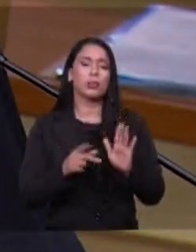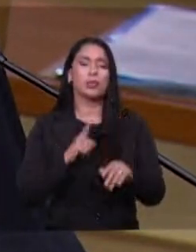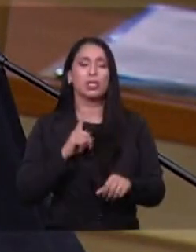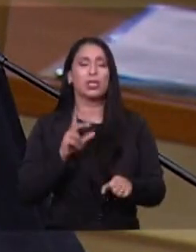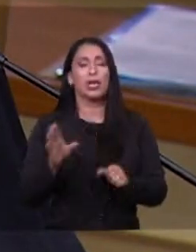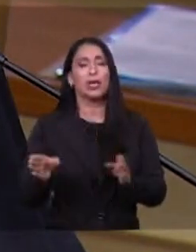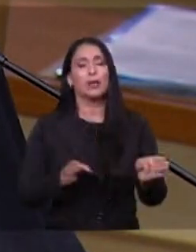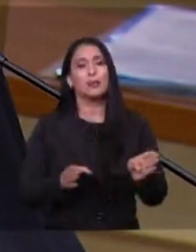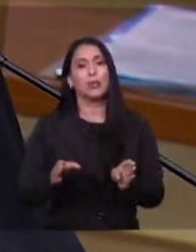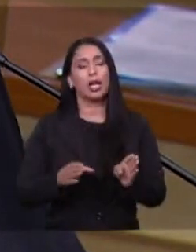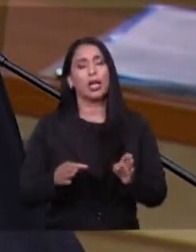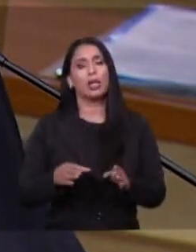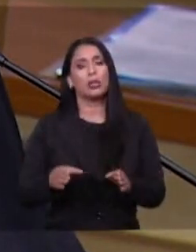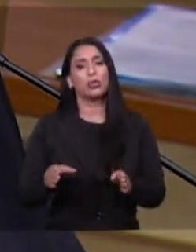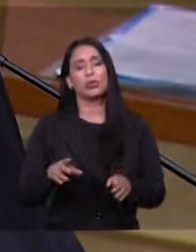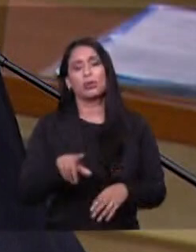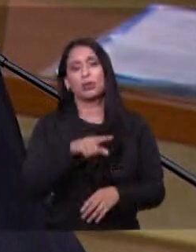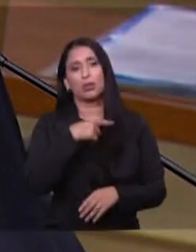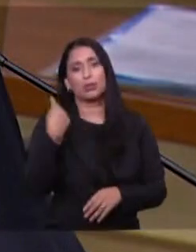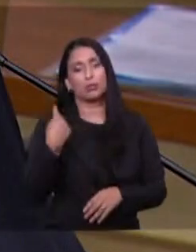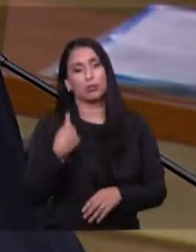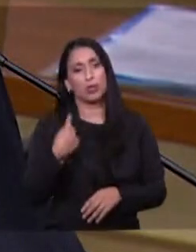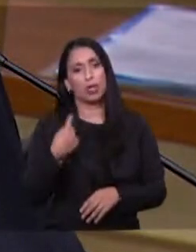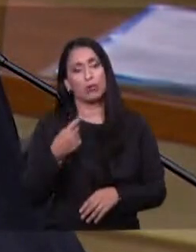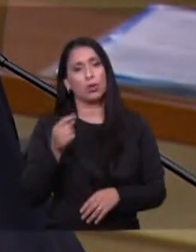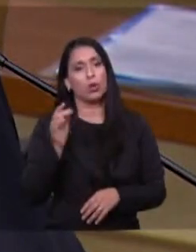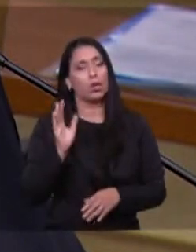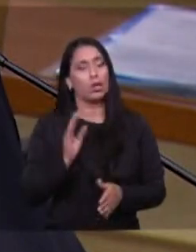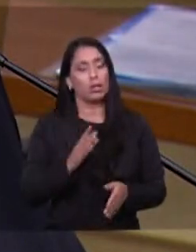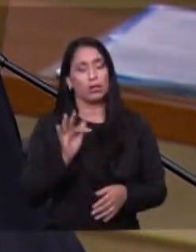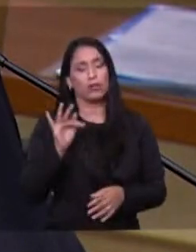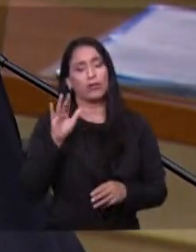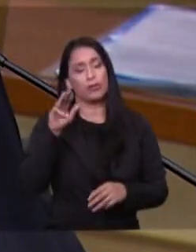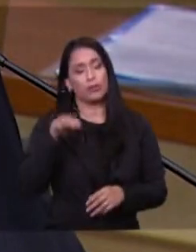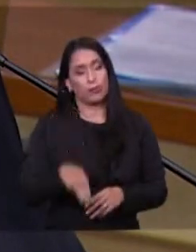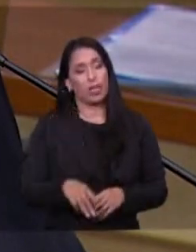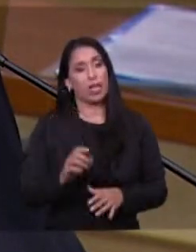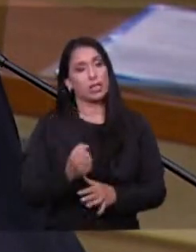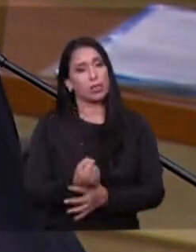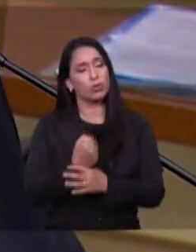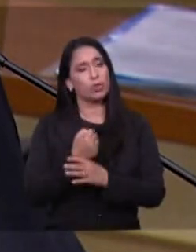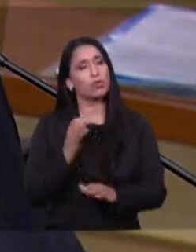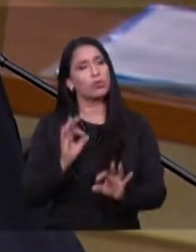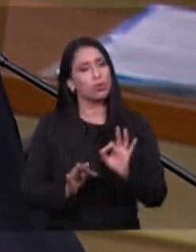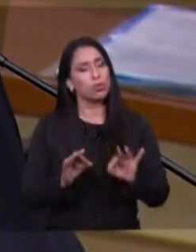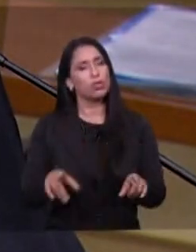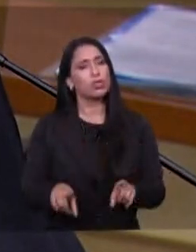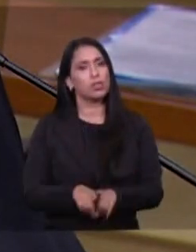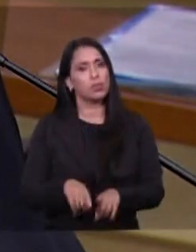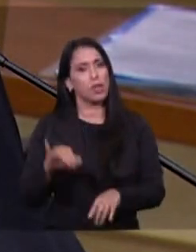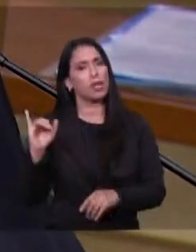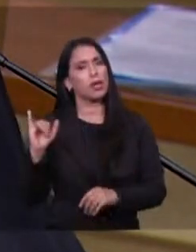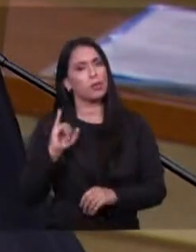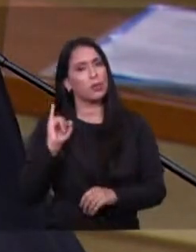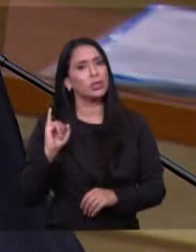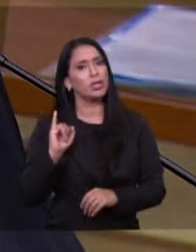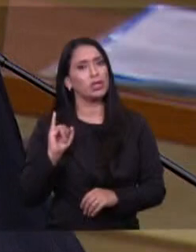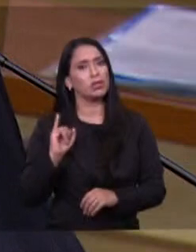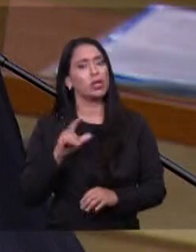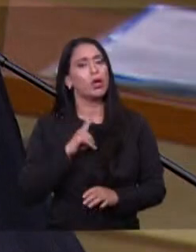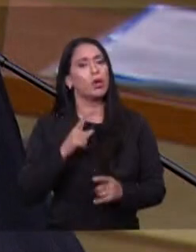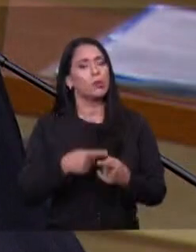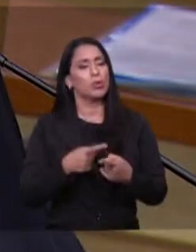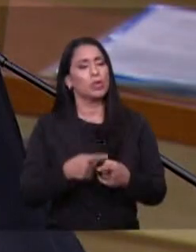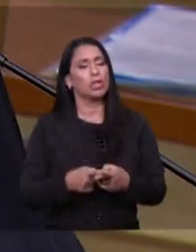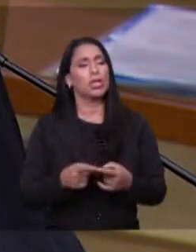criam prazos de prescrição e decadência em favor do Estado. A questão aqui é de segurança jurídica, que também é um princípio relevantíssimo, que está na